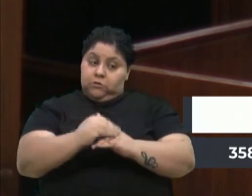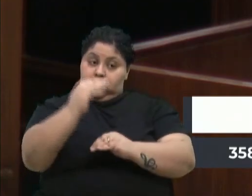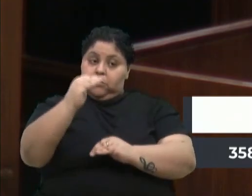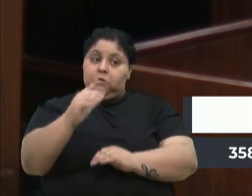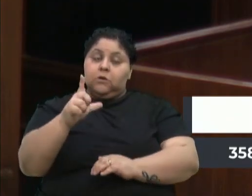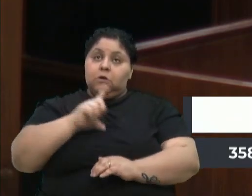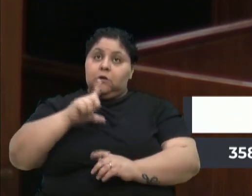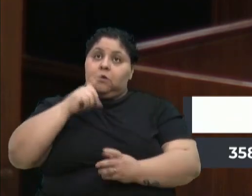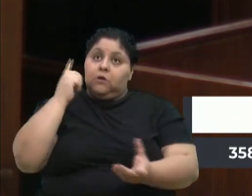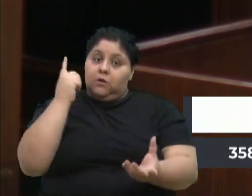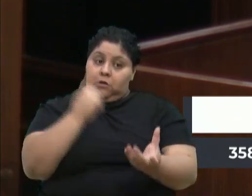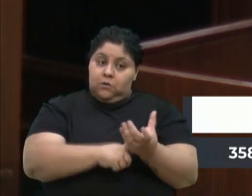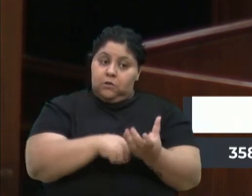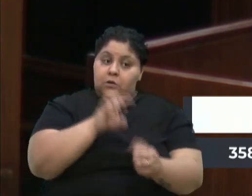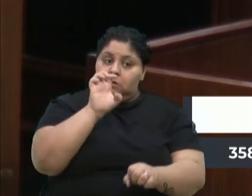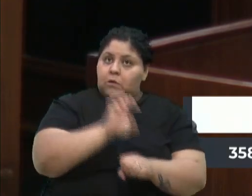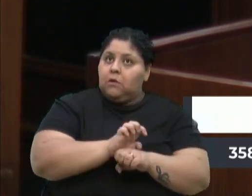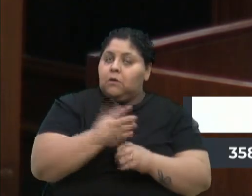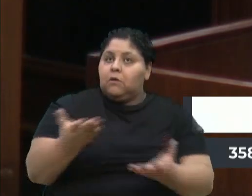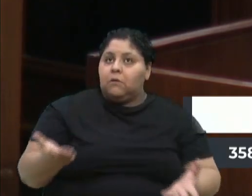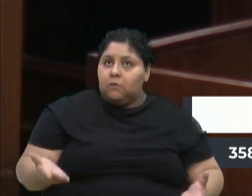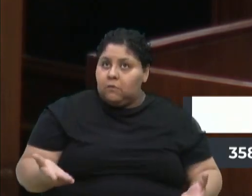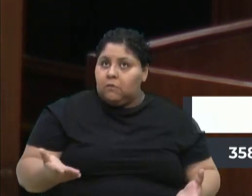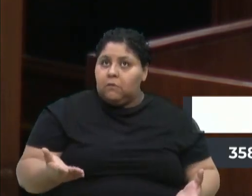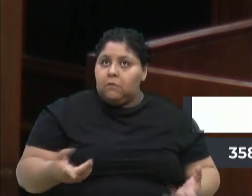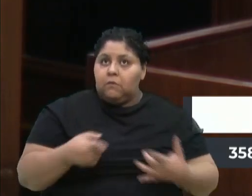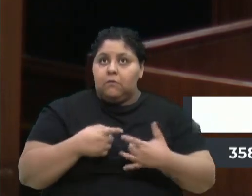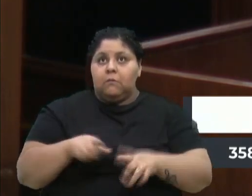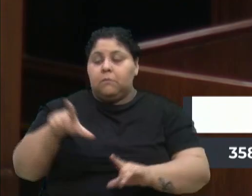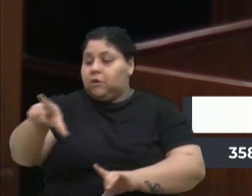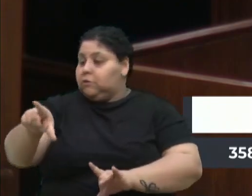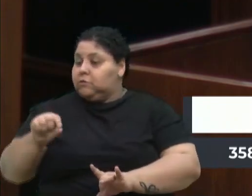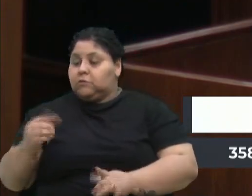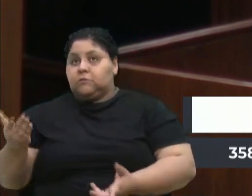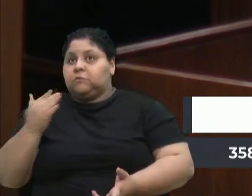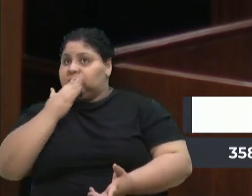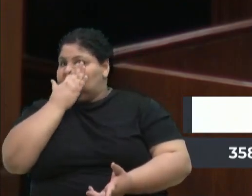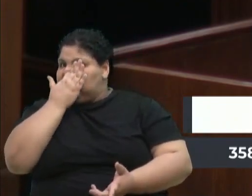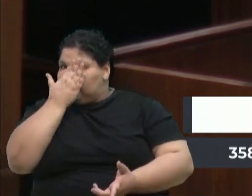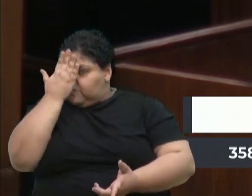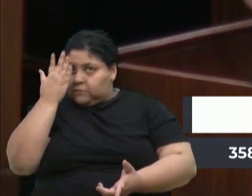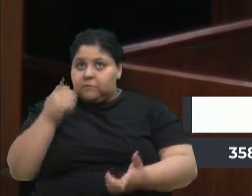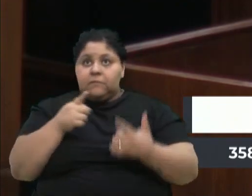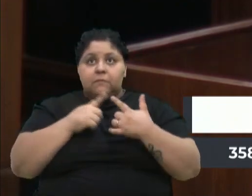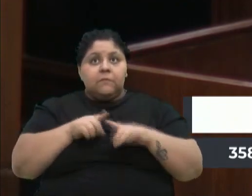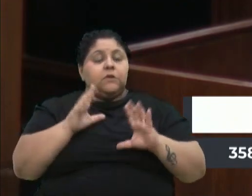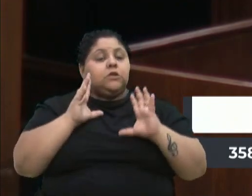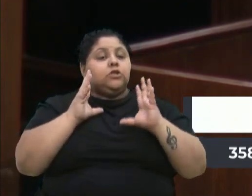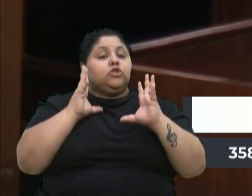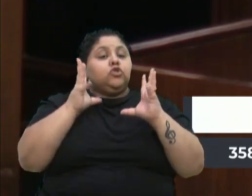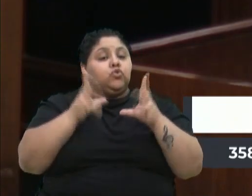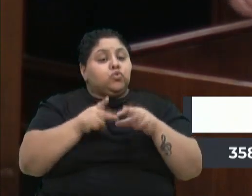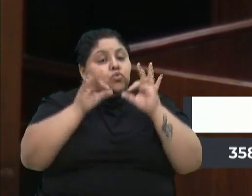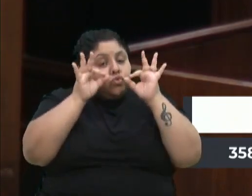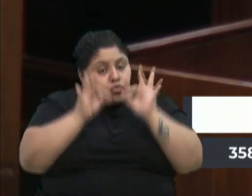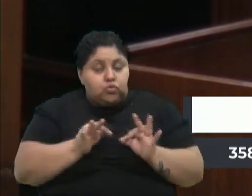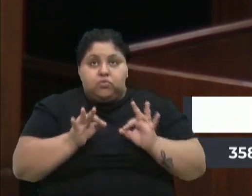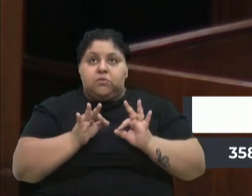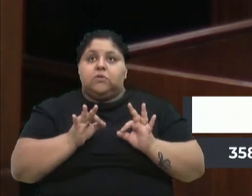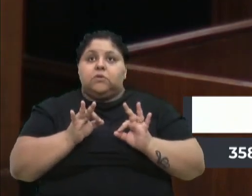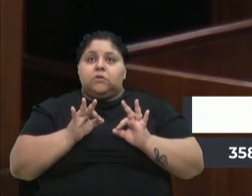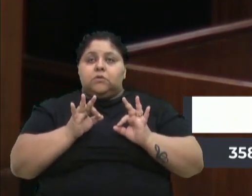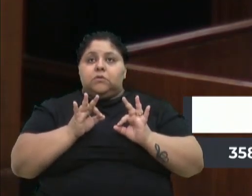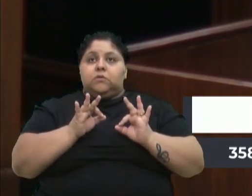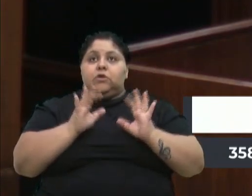me concorri estadual, não me elegi, Velocina federal, não se elegeu, mas tudo certo. Tomara que tivesse 8 estadual e